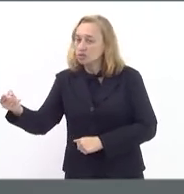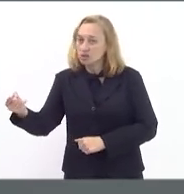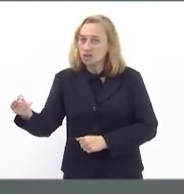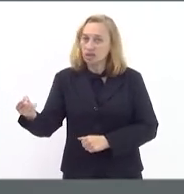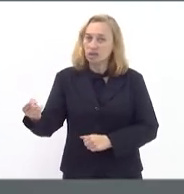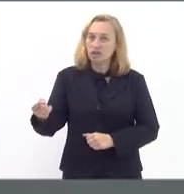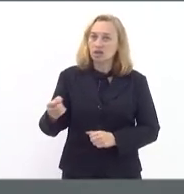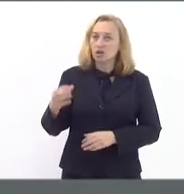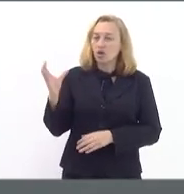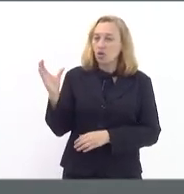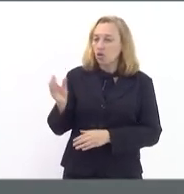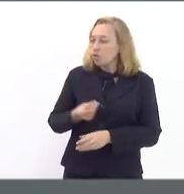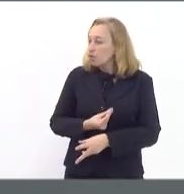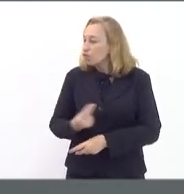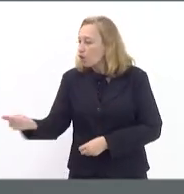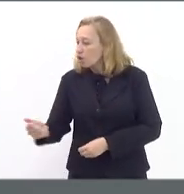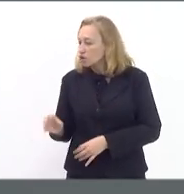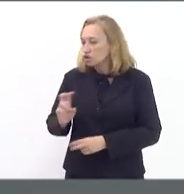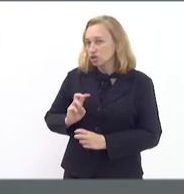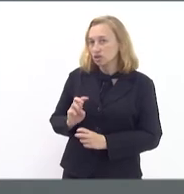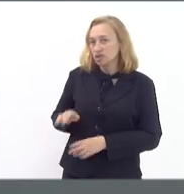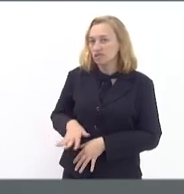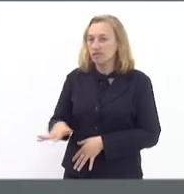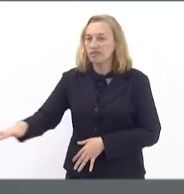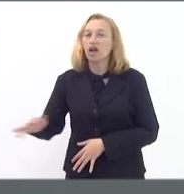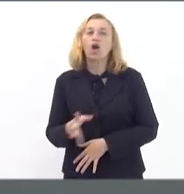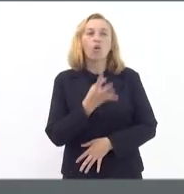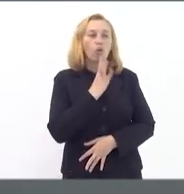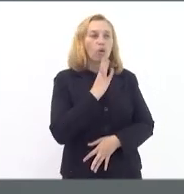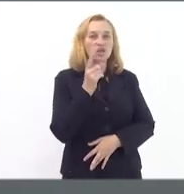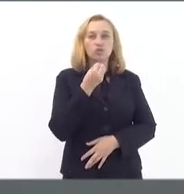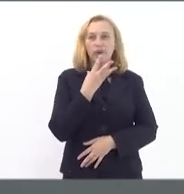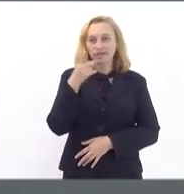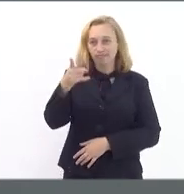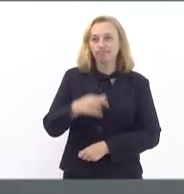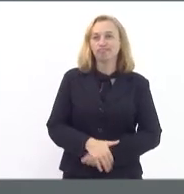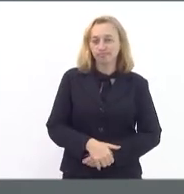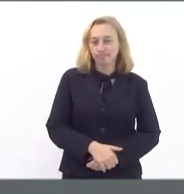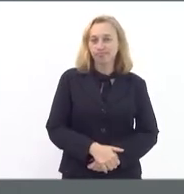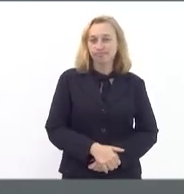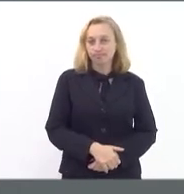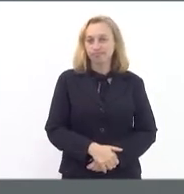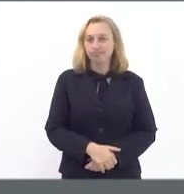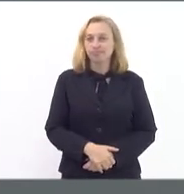outra para outra plataforma e pega o tempo outro lado eu conheço bem isso mesmo